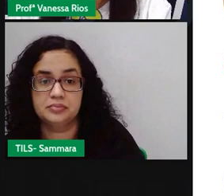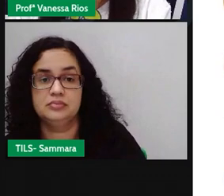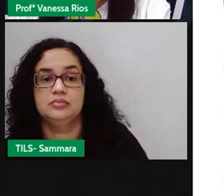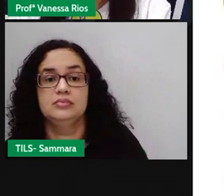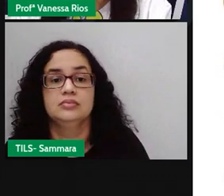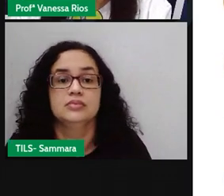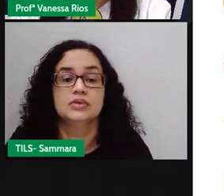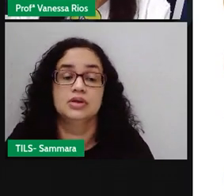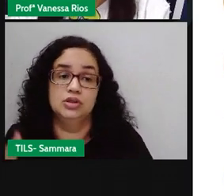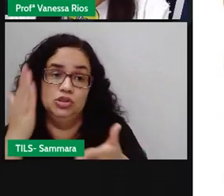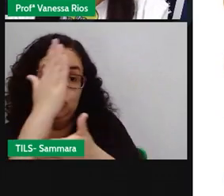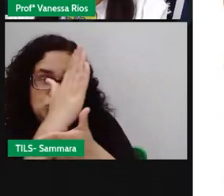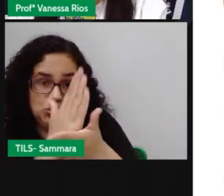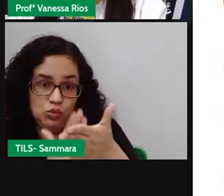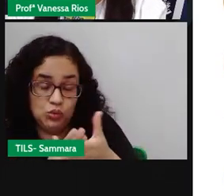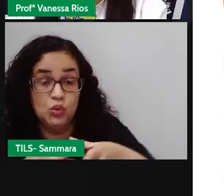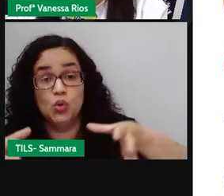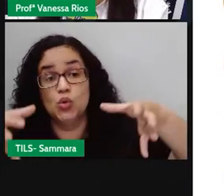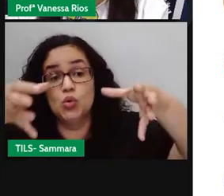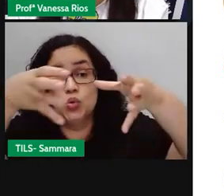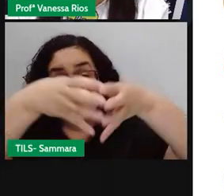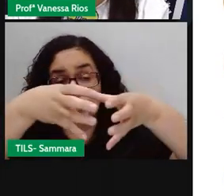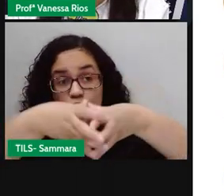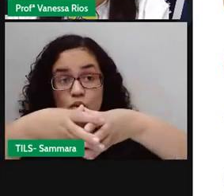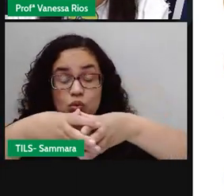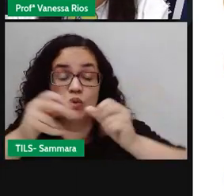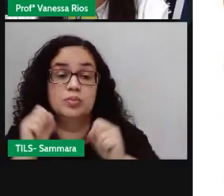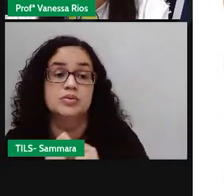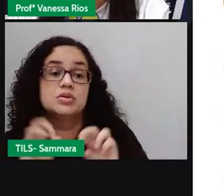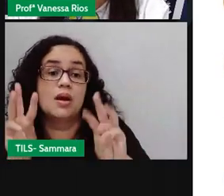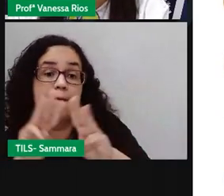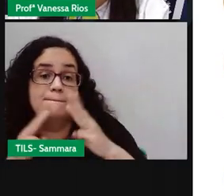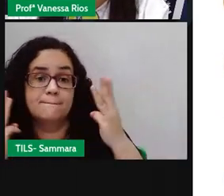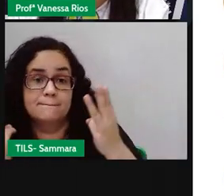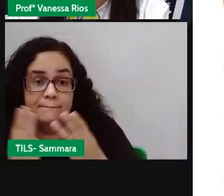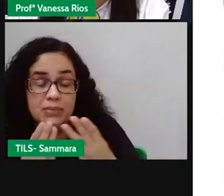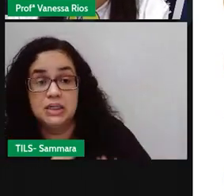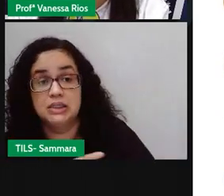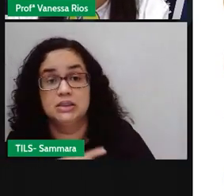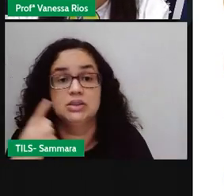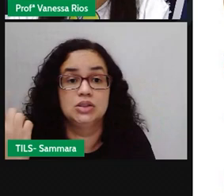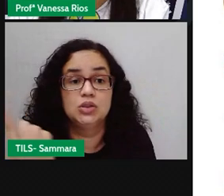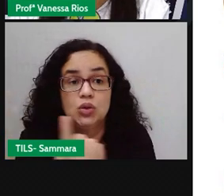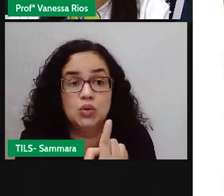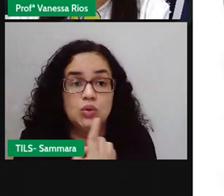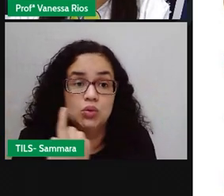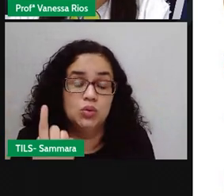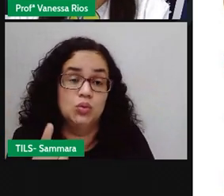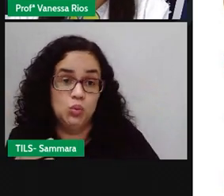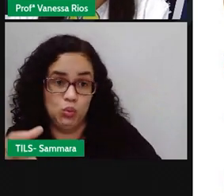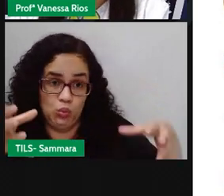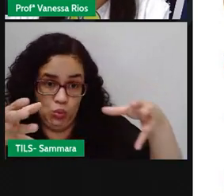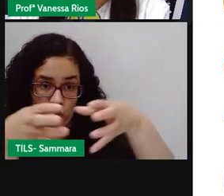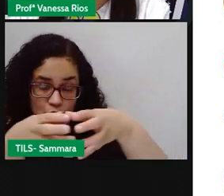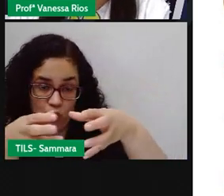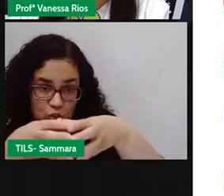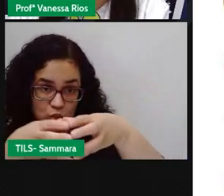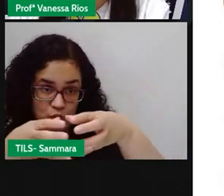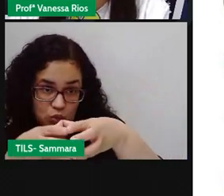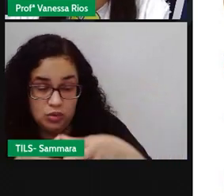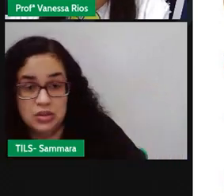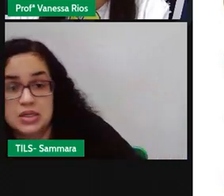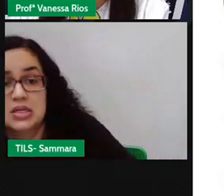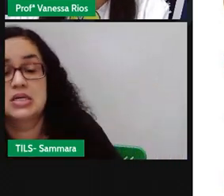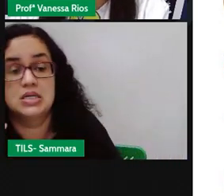E a gente pode dividir os materiais existentes aí ao nosso redor em alguns grupos, né? A Pró colocou